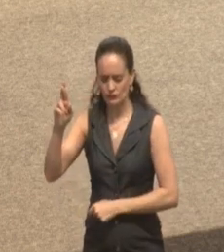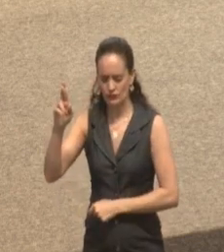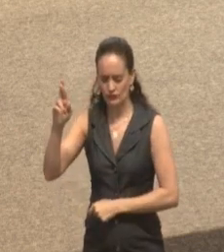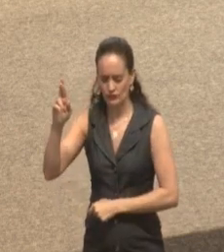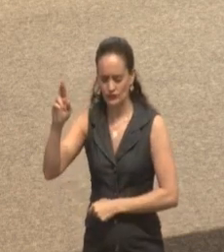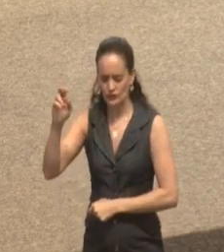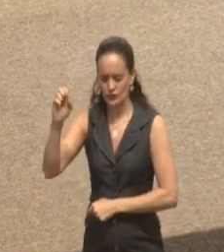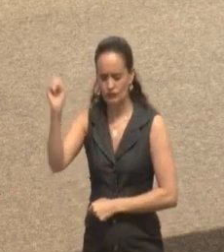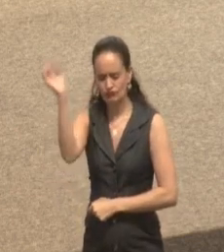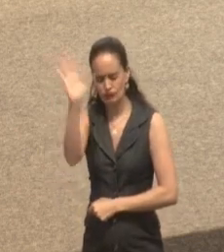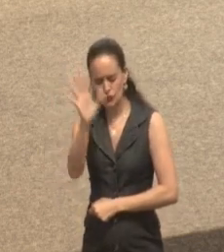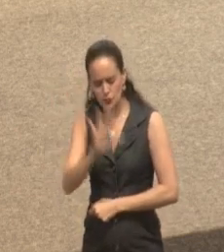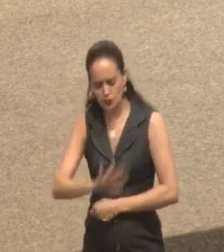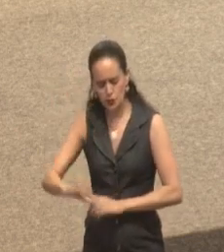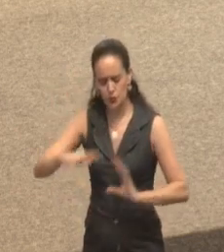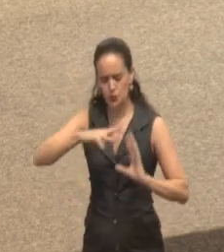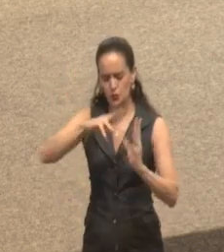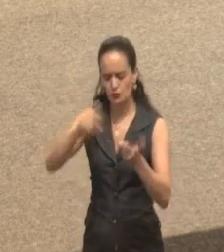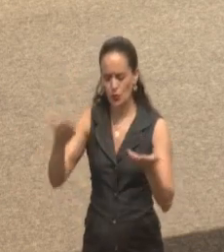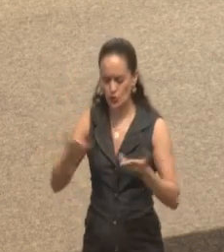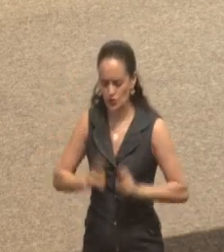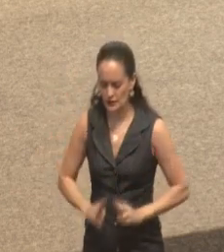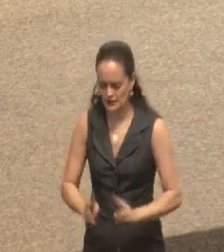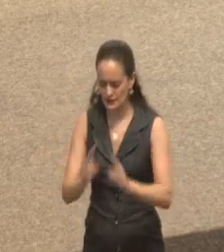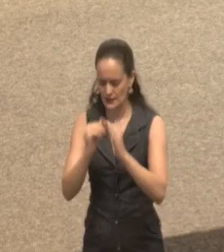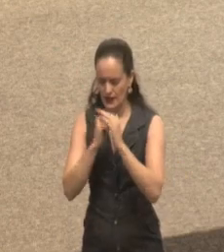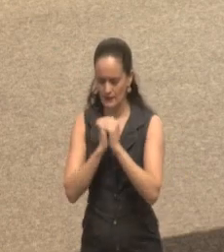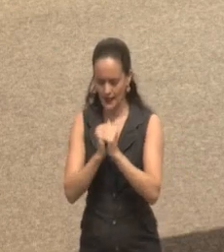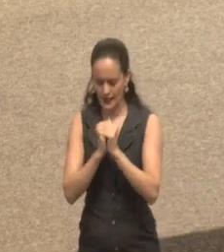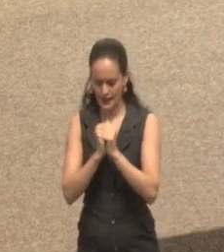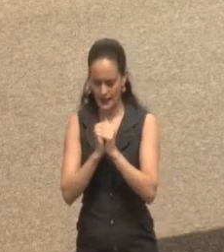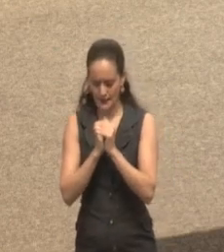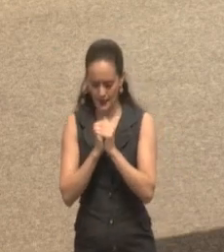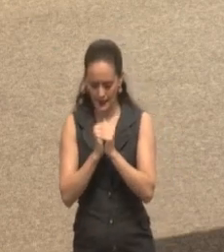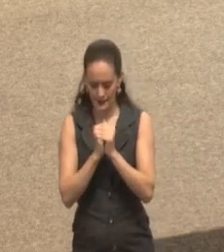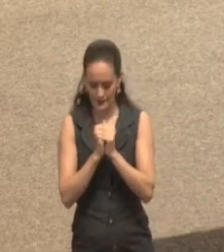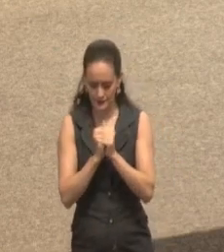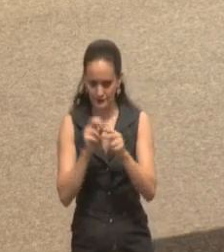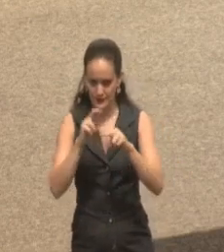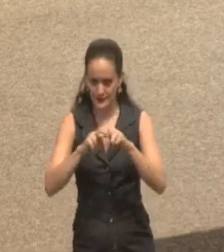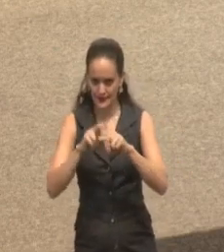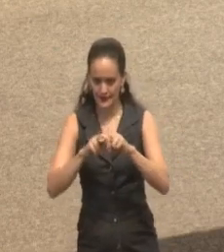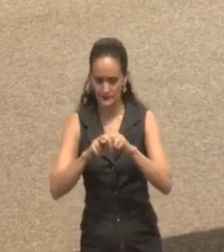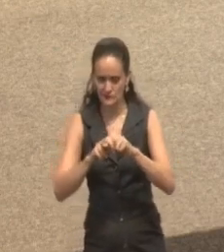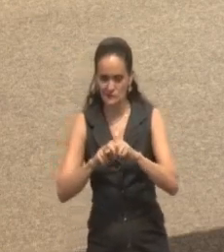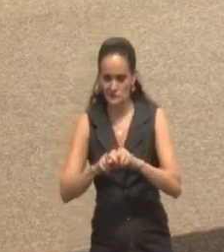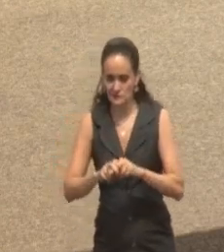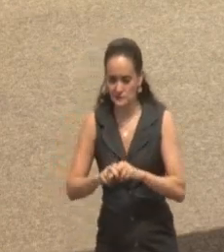todo canto deste mundo, hoje e sempre. Amém e amém. Sentar.